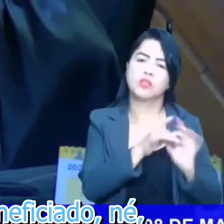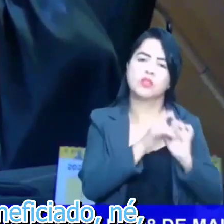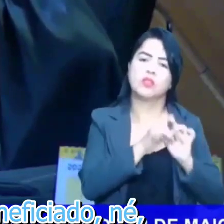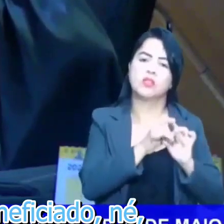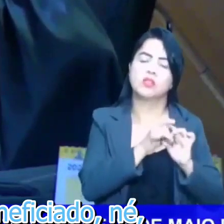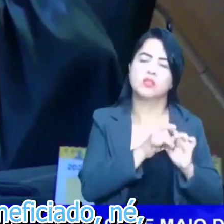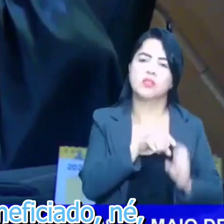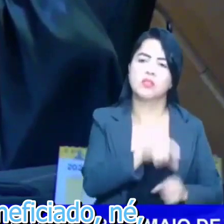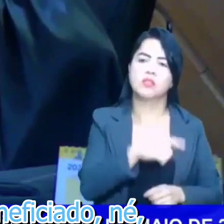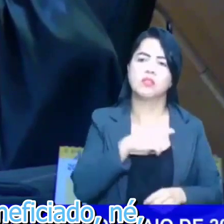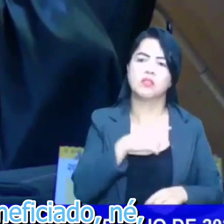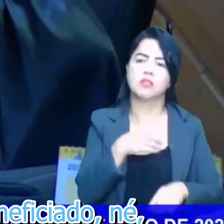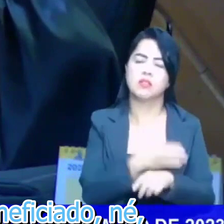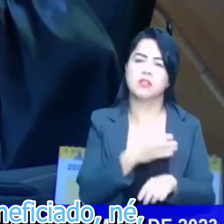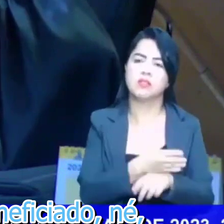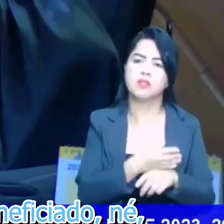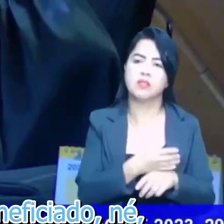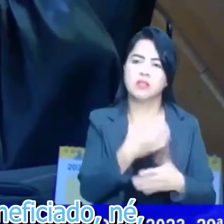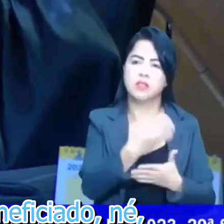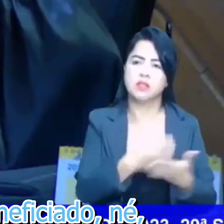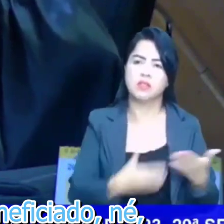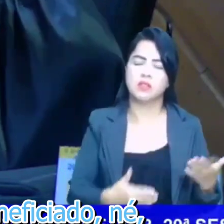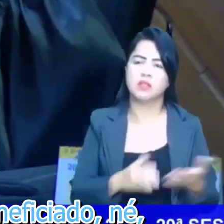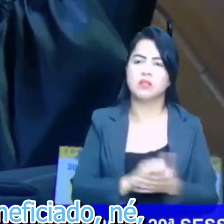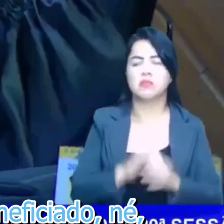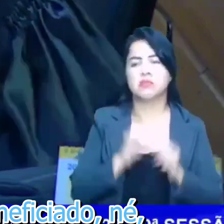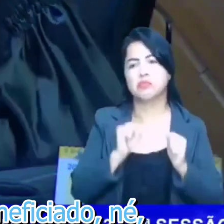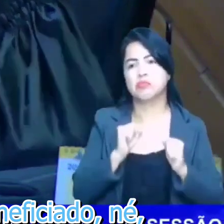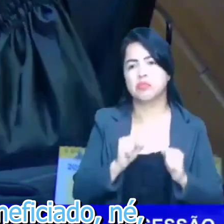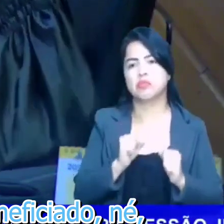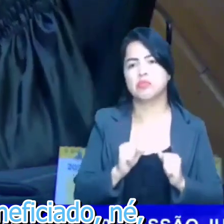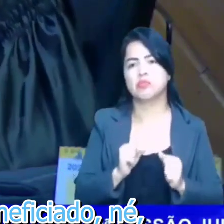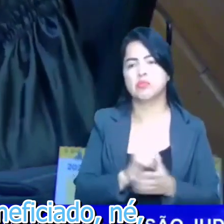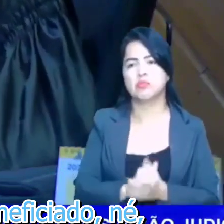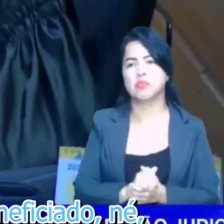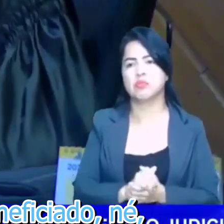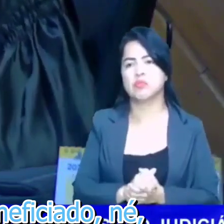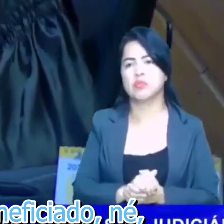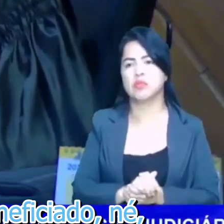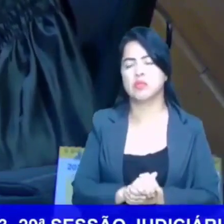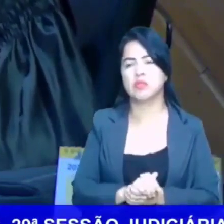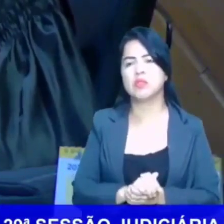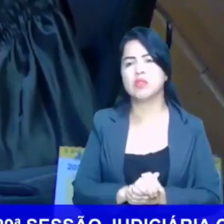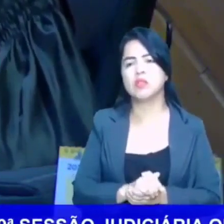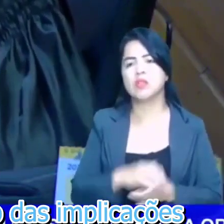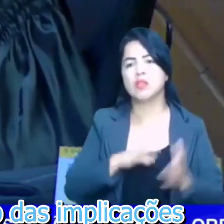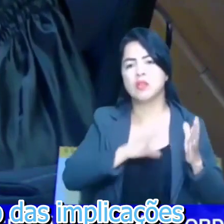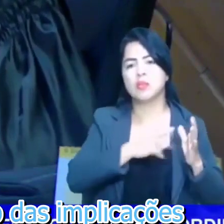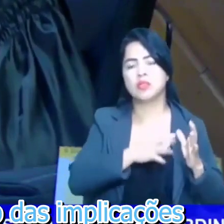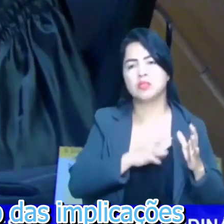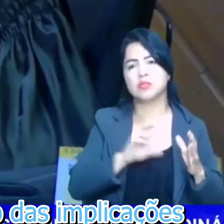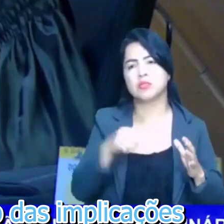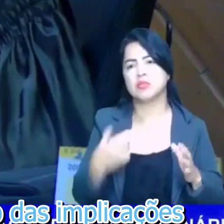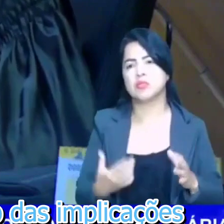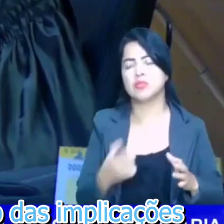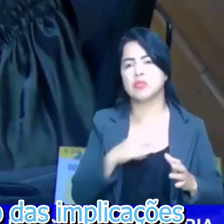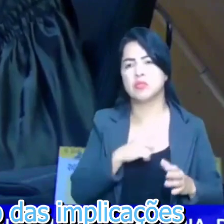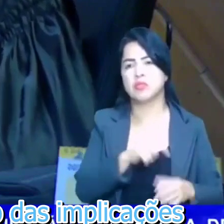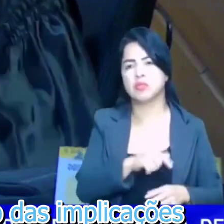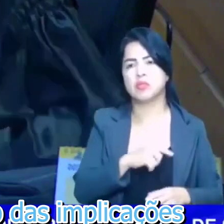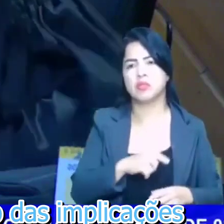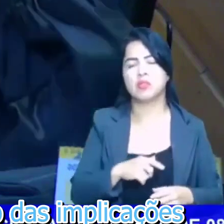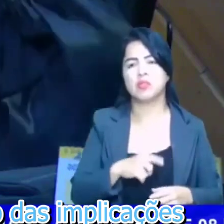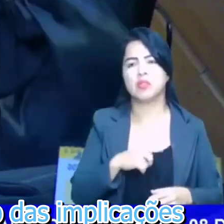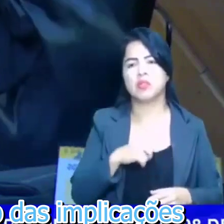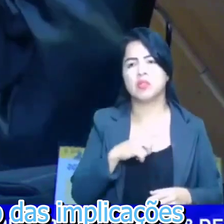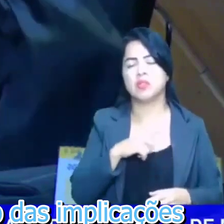qual, em tese, pode ser beneficiado, né, o partido ou coligação a qual ele